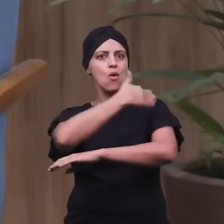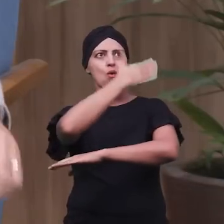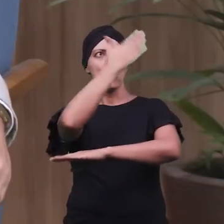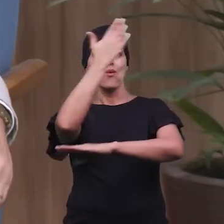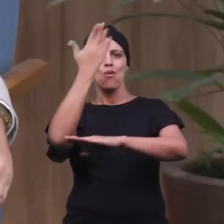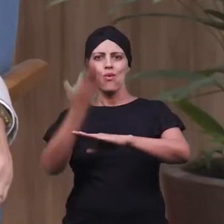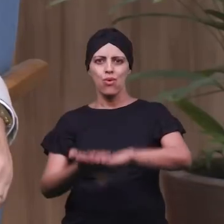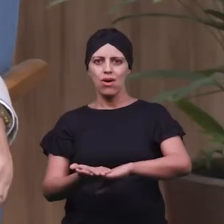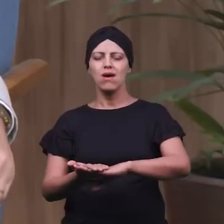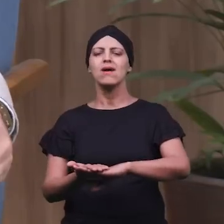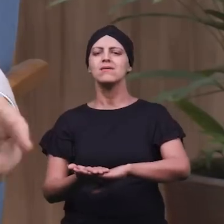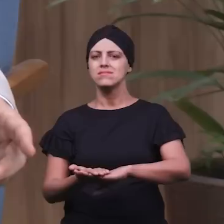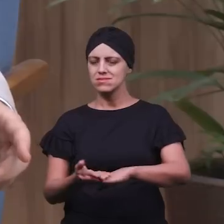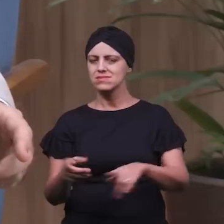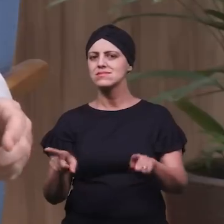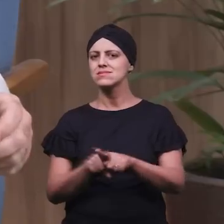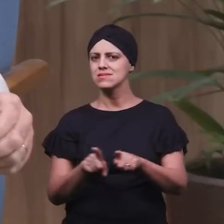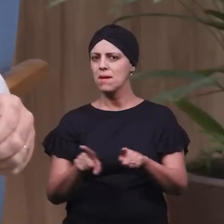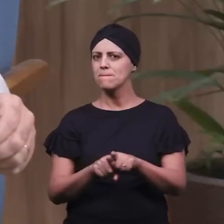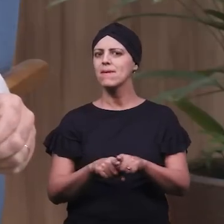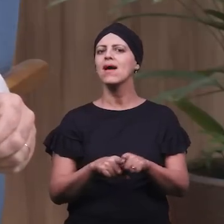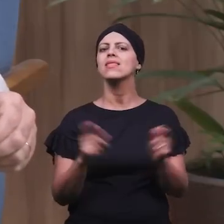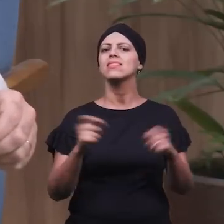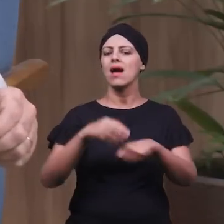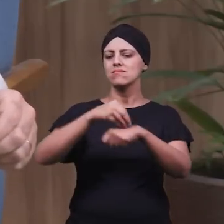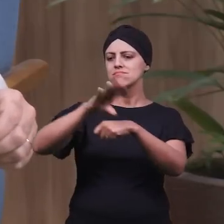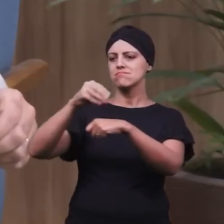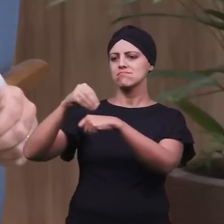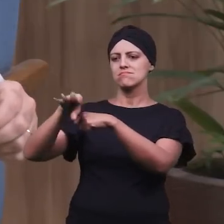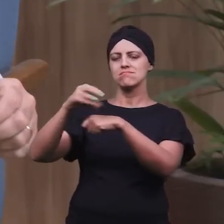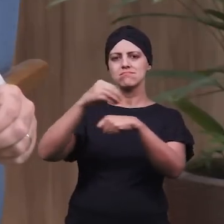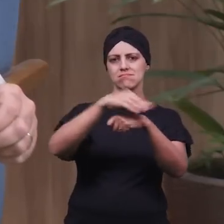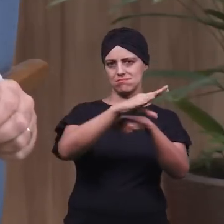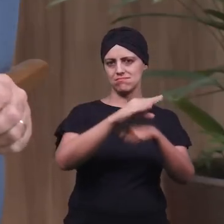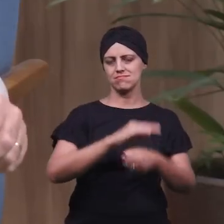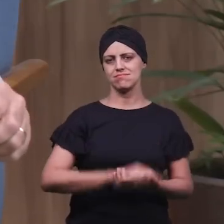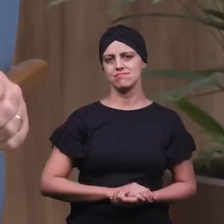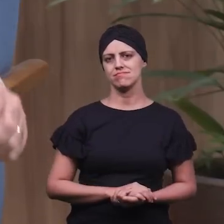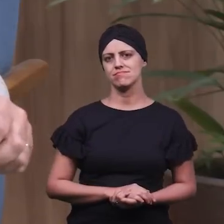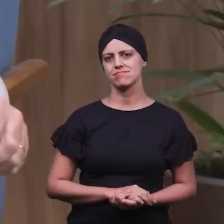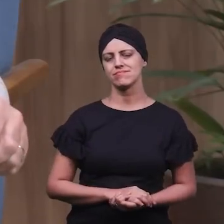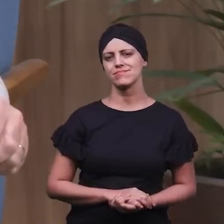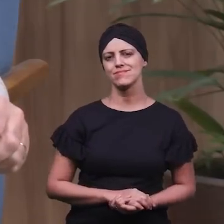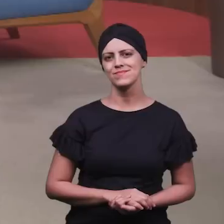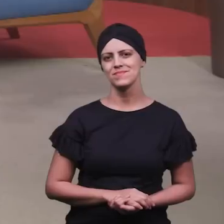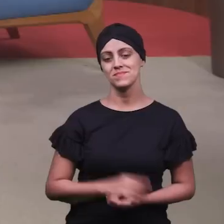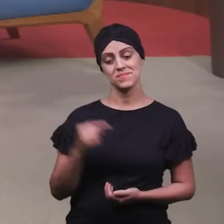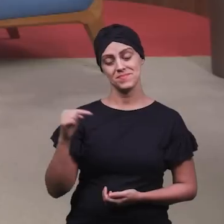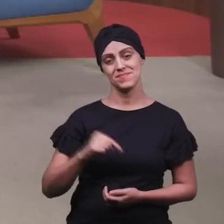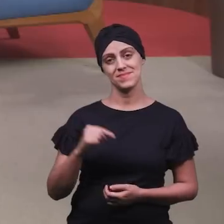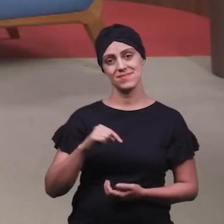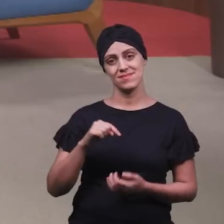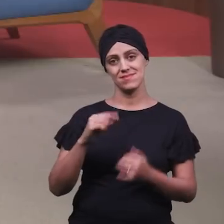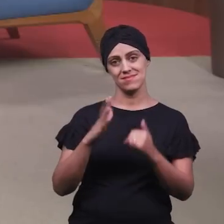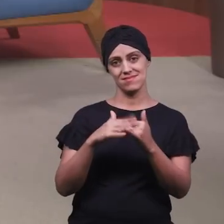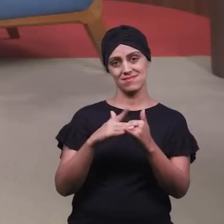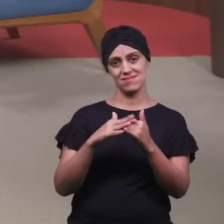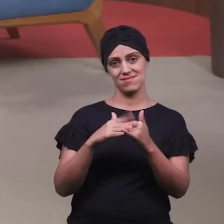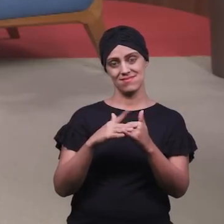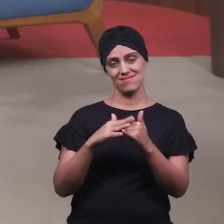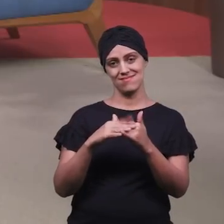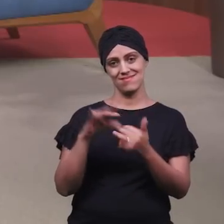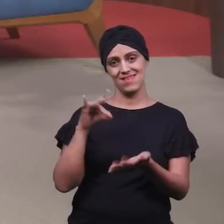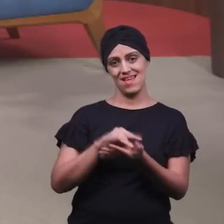bíblicas 24 horas por dia e, se quiser, ainda pode compartilhar os nossos conteúdos. E aqui no nosso